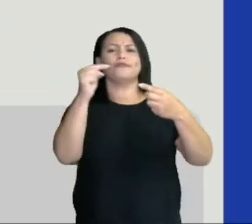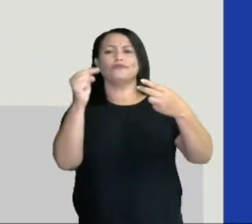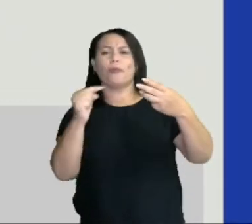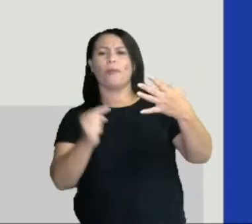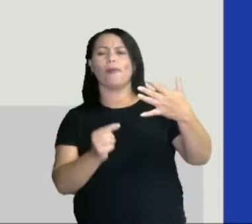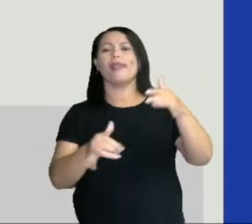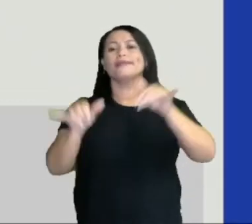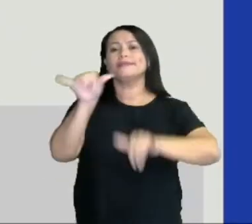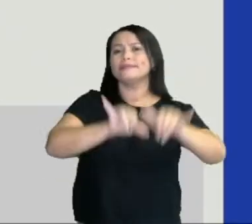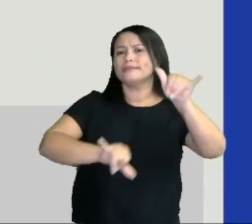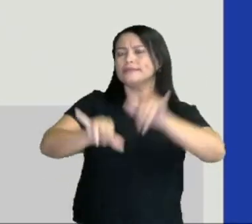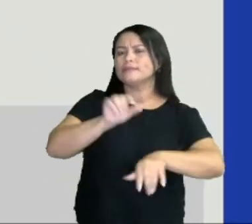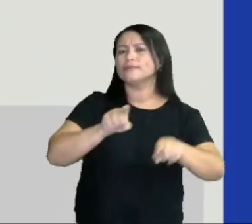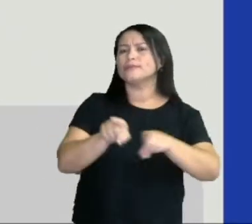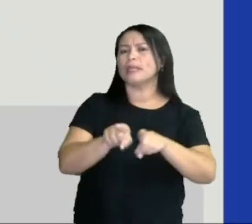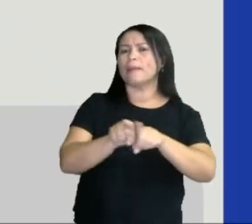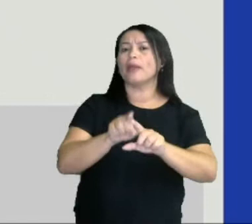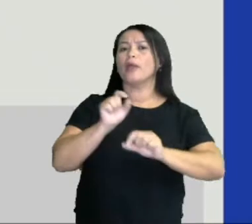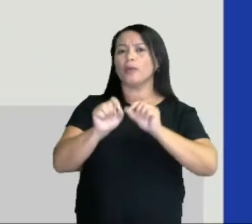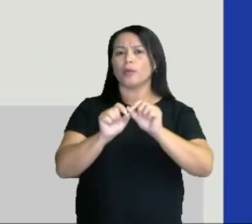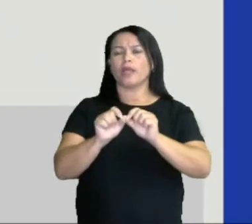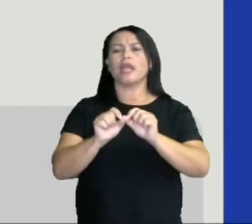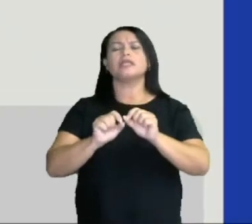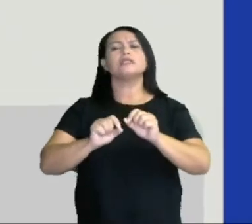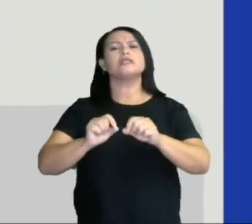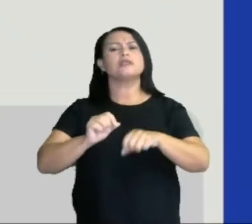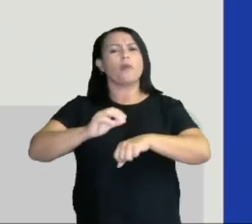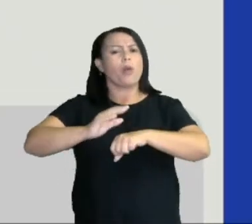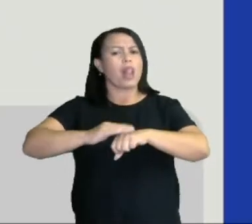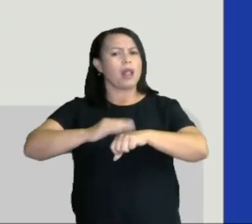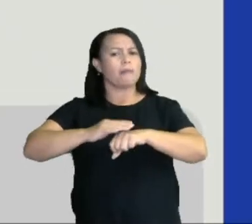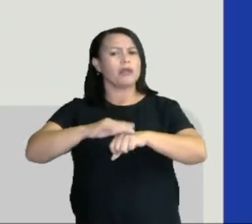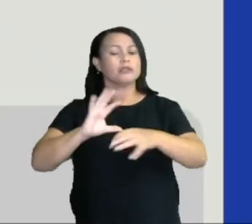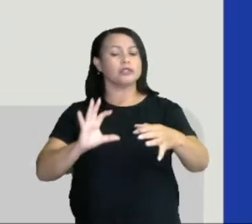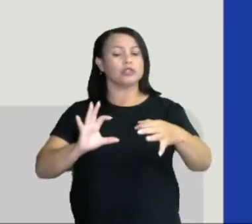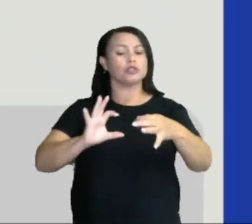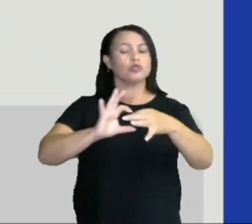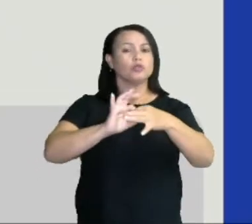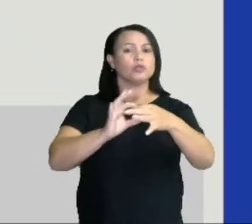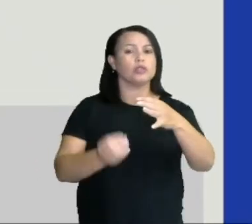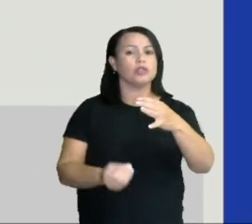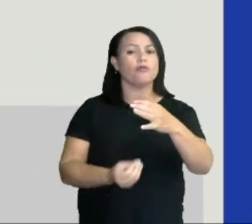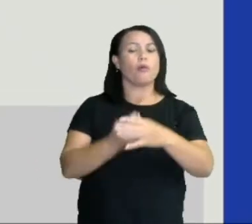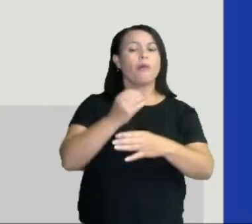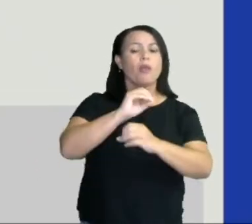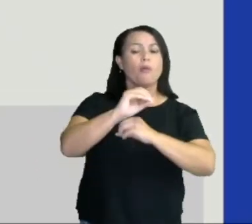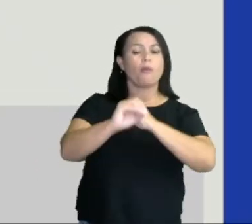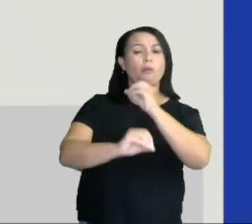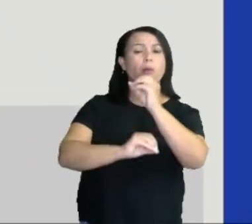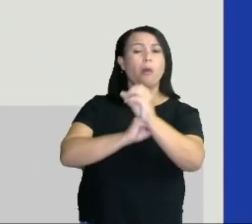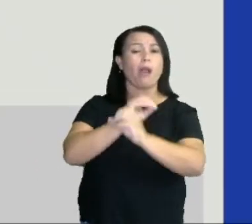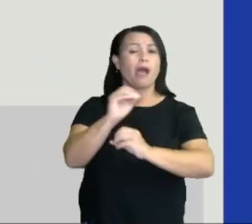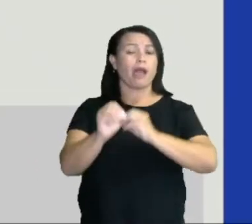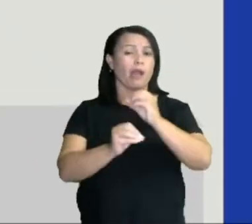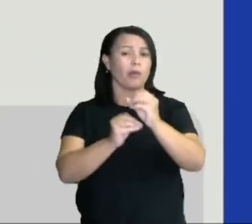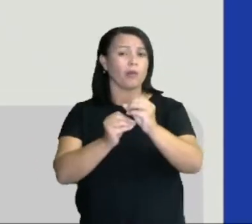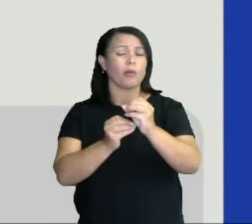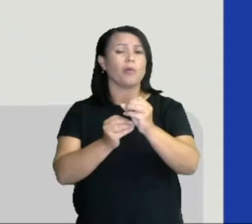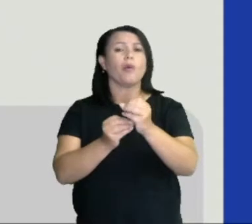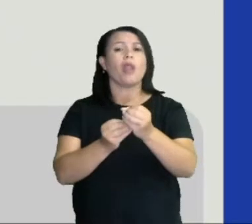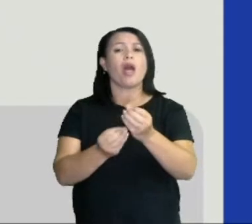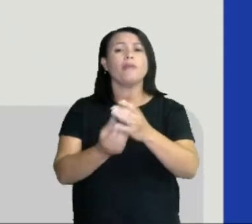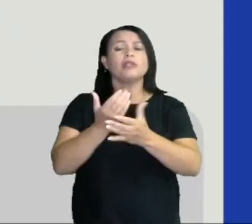enxofre. Eles foram os primeiros elementos que se uniram e formaram moléculas, que a partir disso